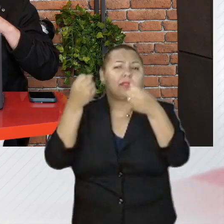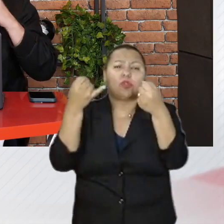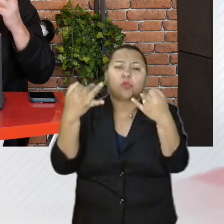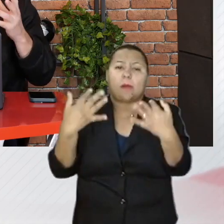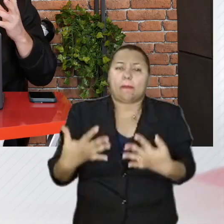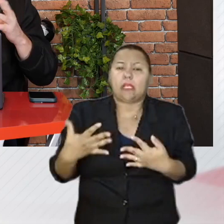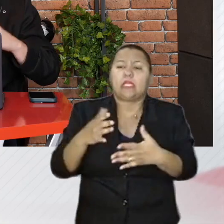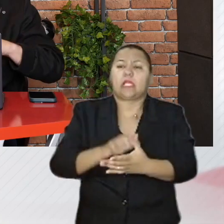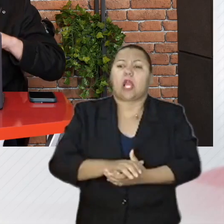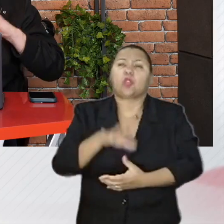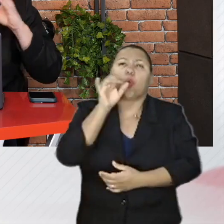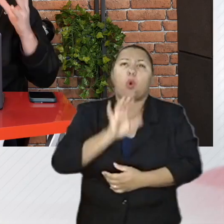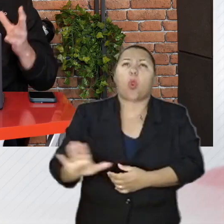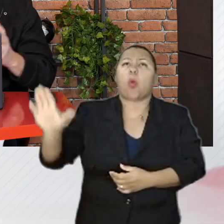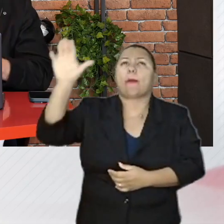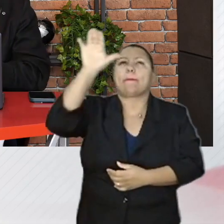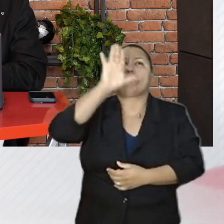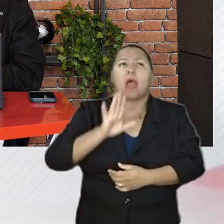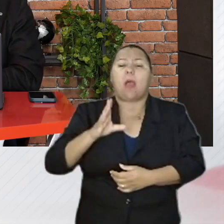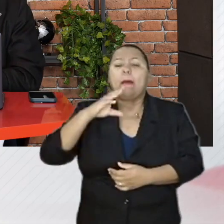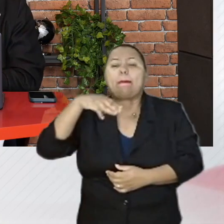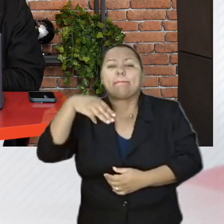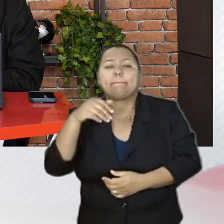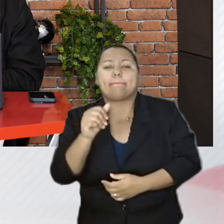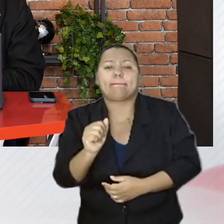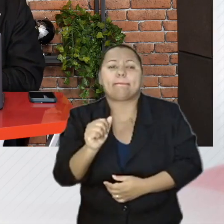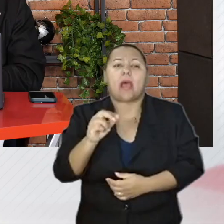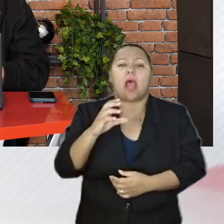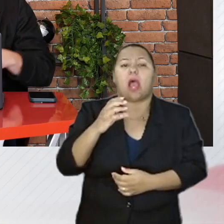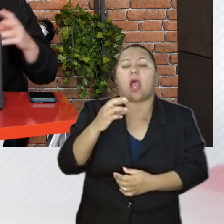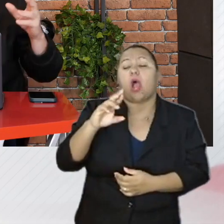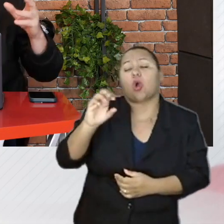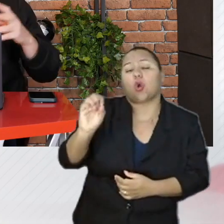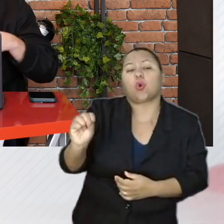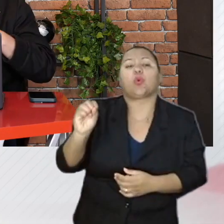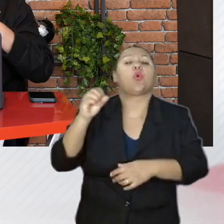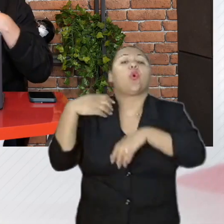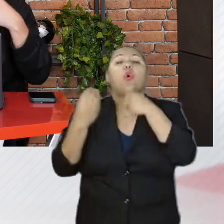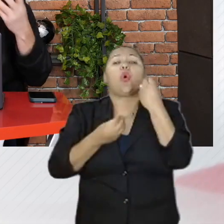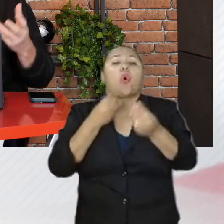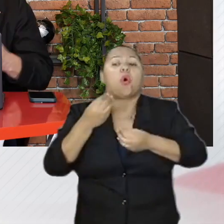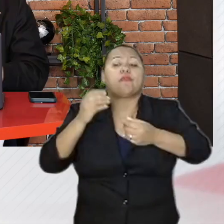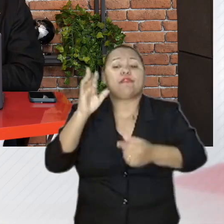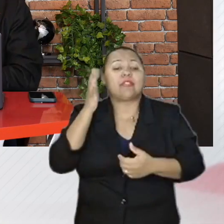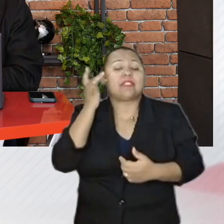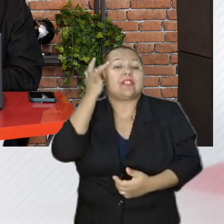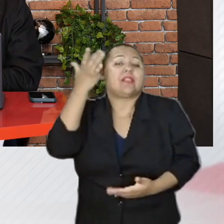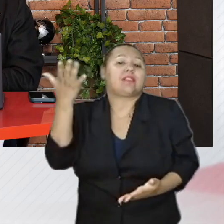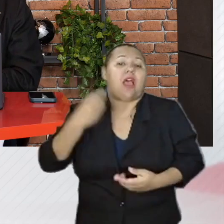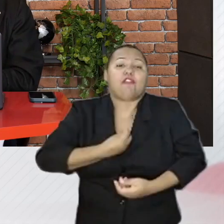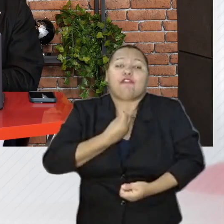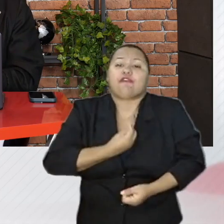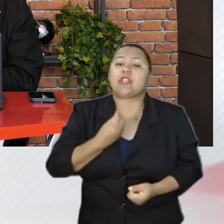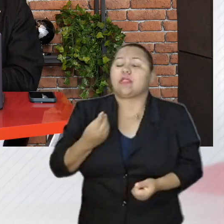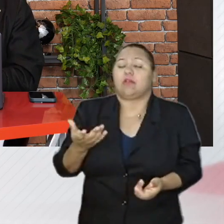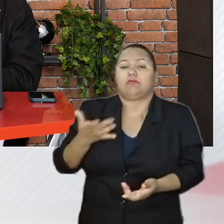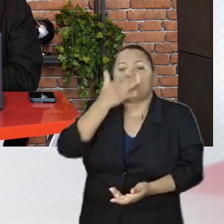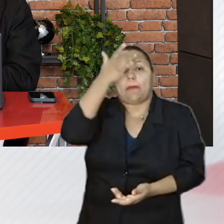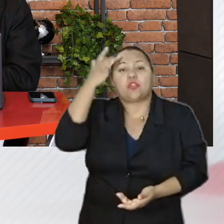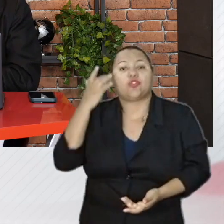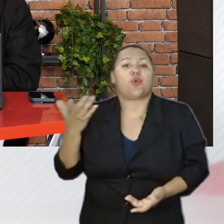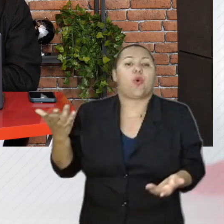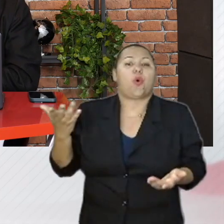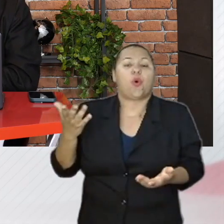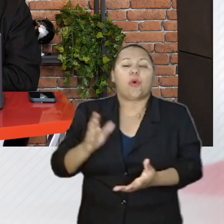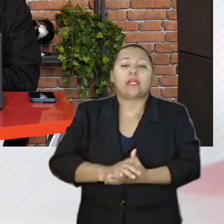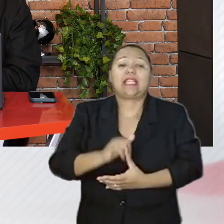global, do macro, daquilo que vai facilitar a vida das pessoas, do imposto de valor agregado, IVA, mas